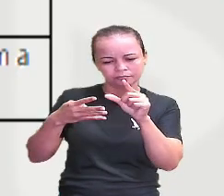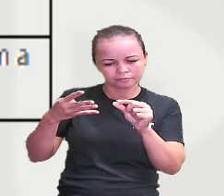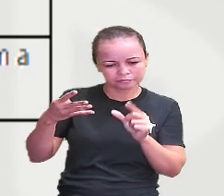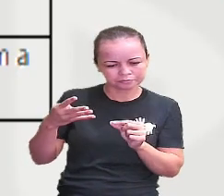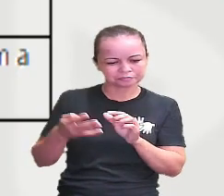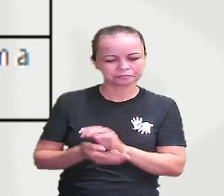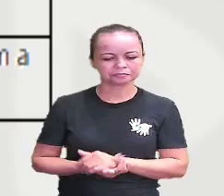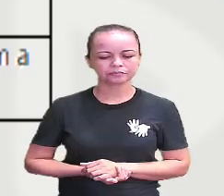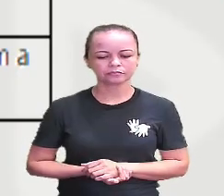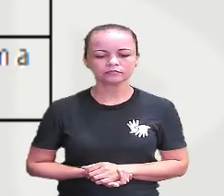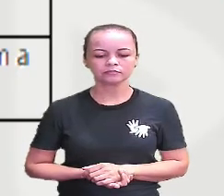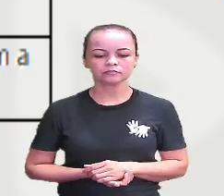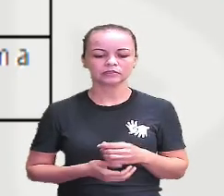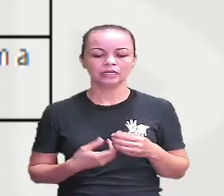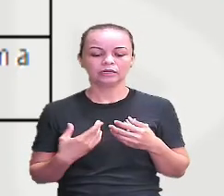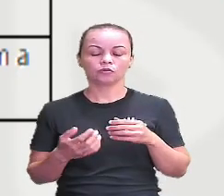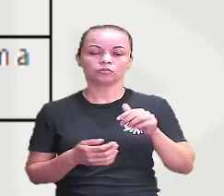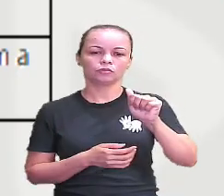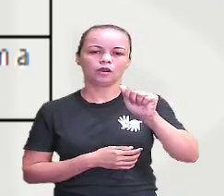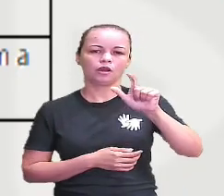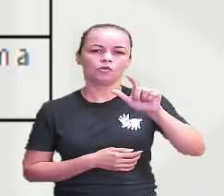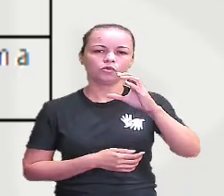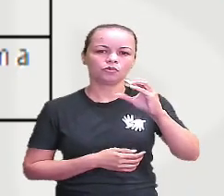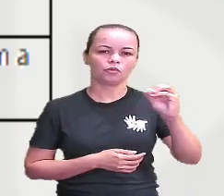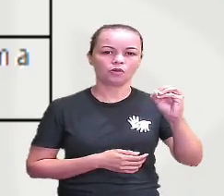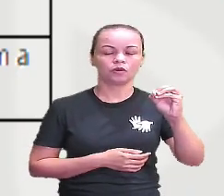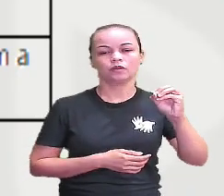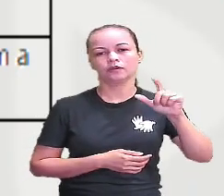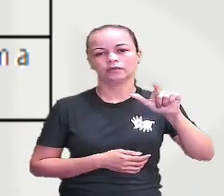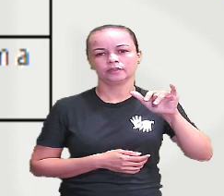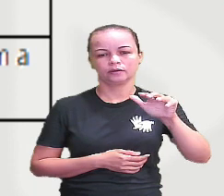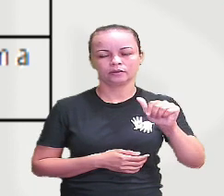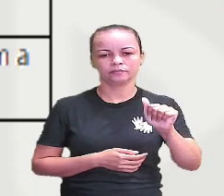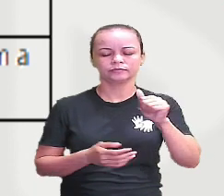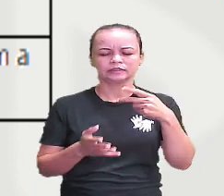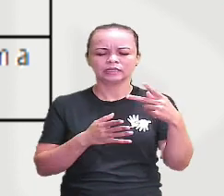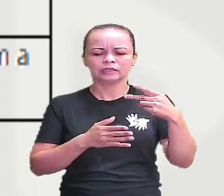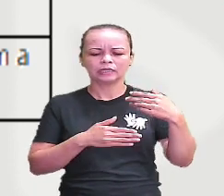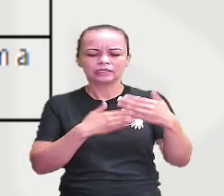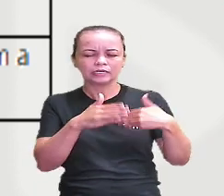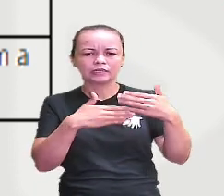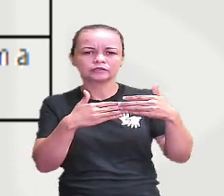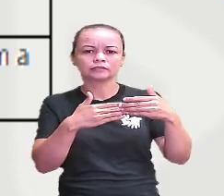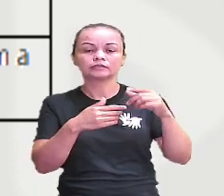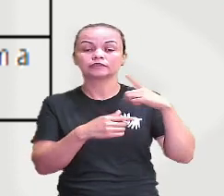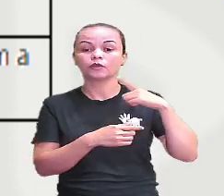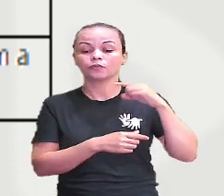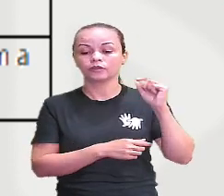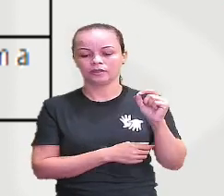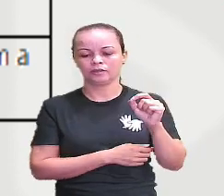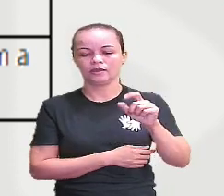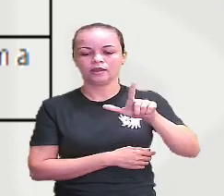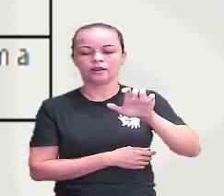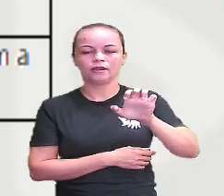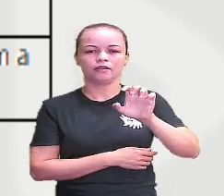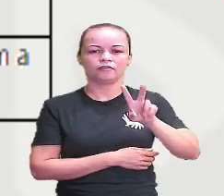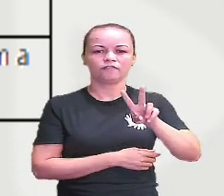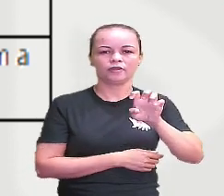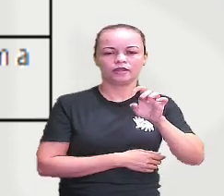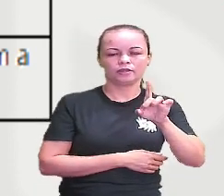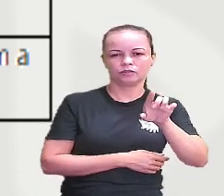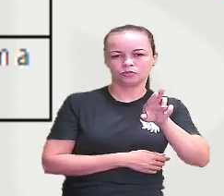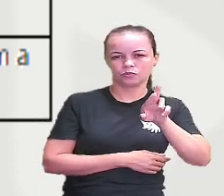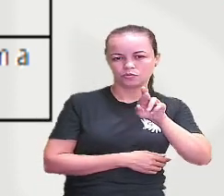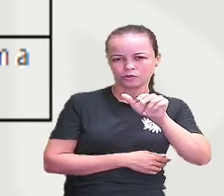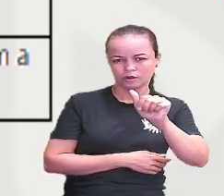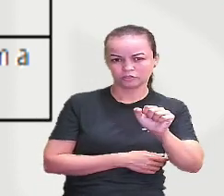alcoólica, que vai ter a formação do álcool etílico, o etanol, quem é que faz isso? As leveduras, tá? Para